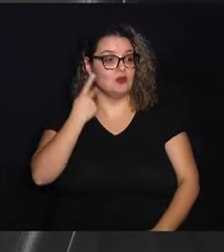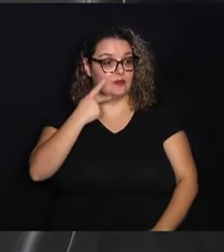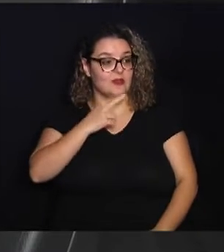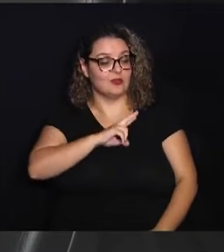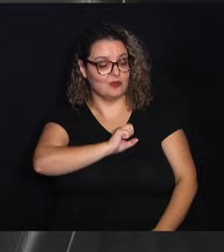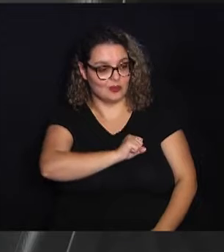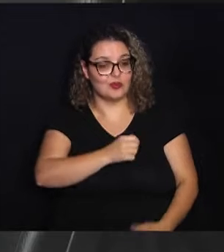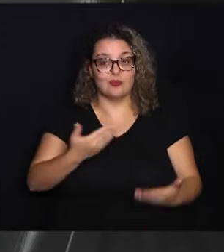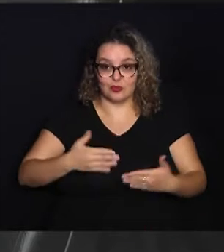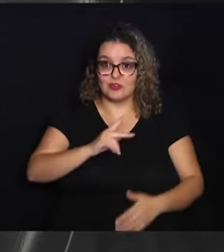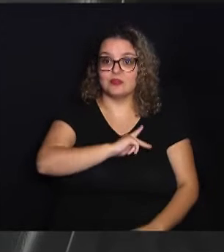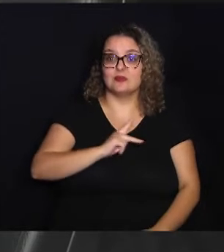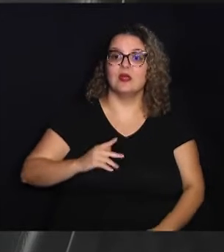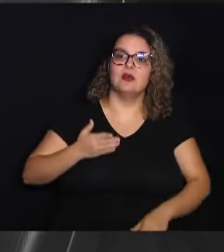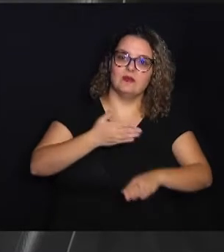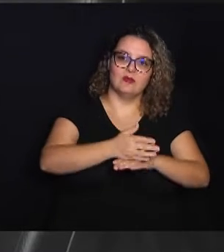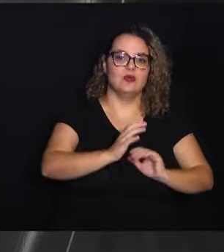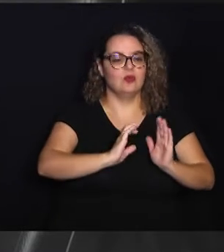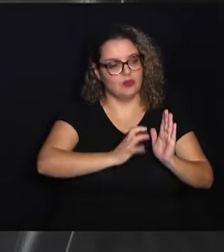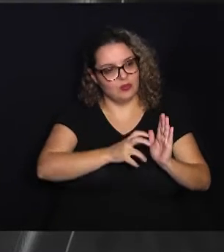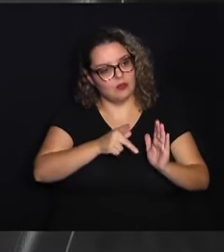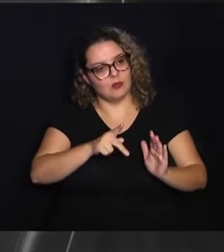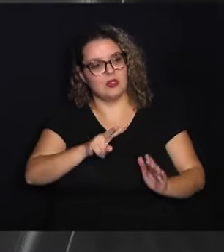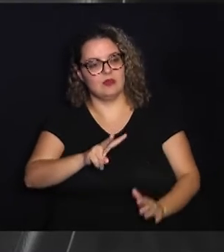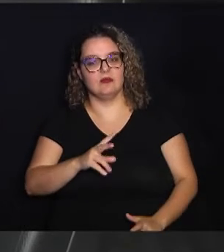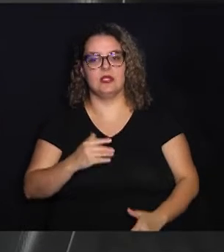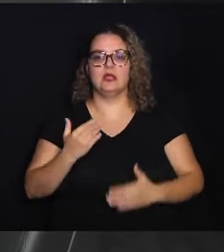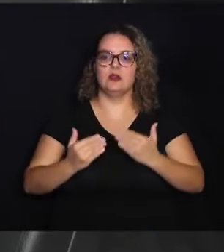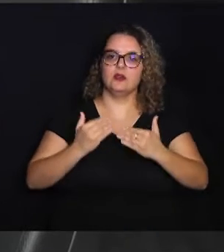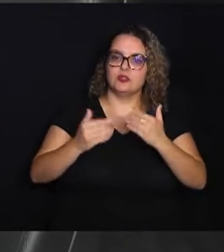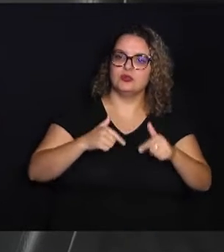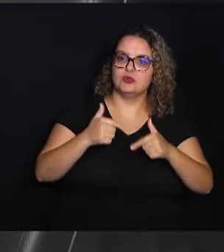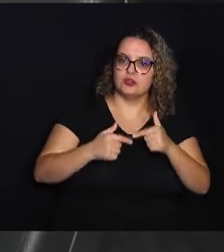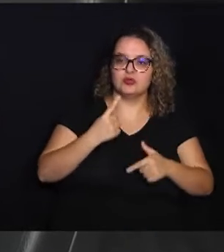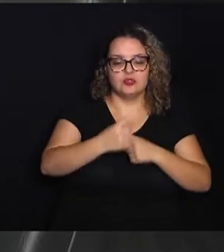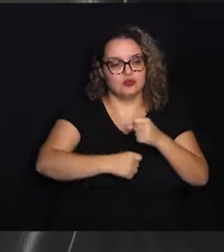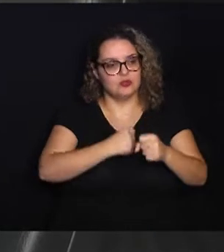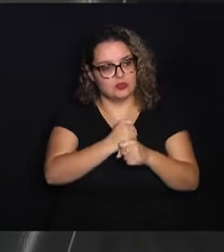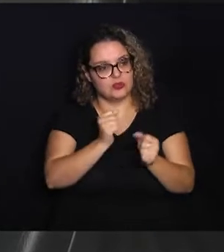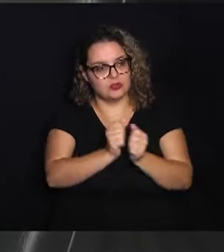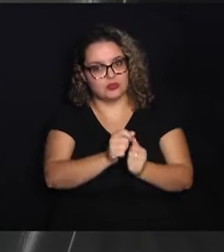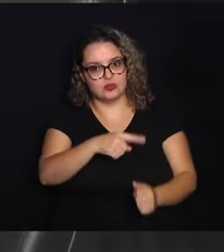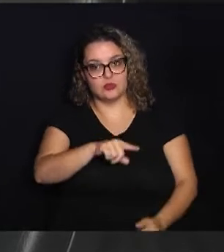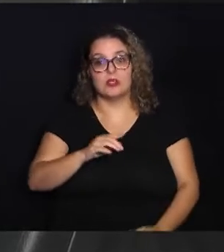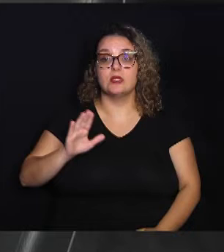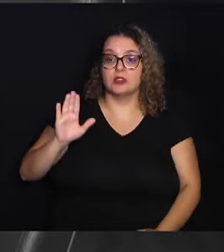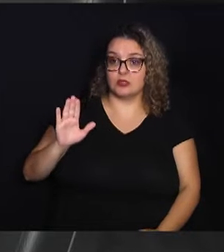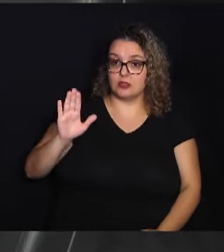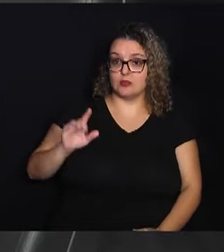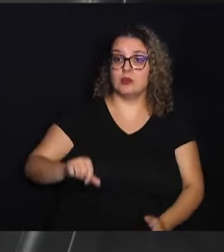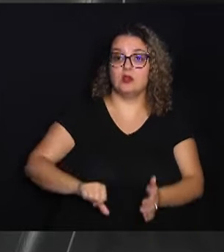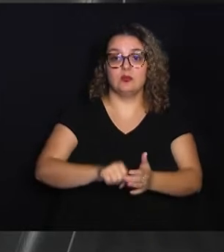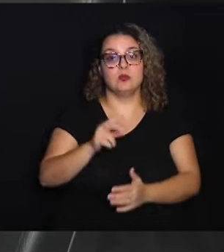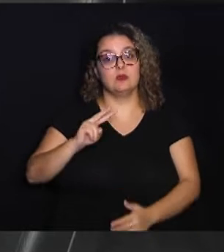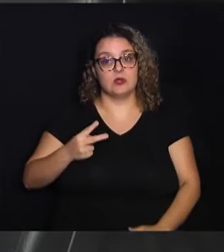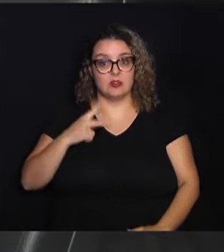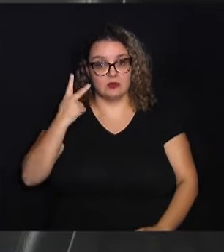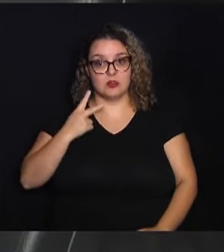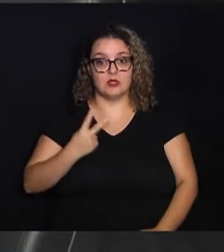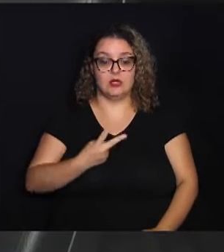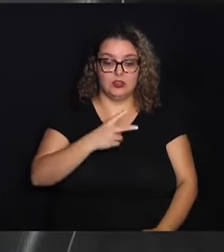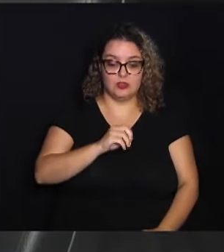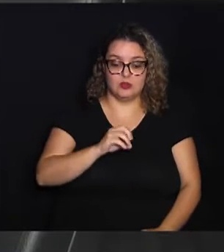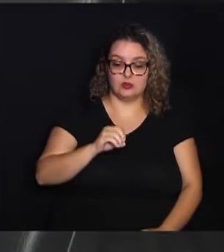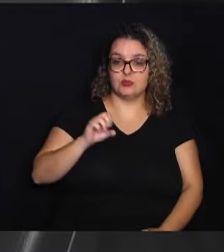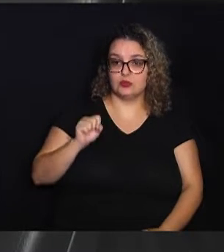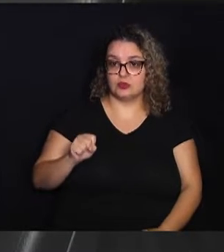onde eu fui para o PV, comecei a desenvolver um trabalho de 1 ano com eles, e eu fui candidato pela primeira vez a vereador em 2008.